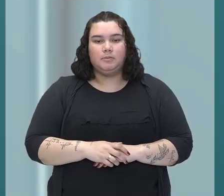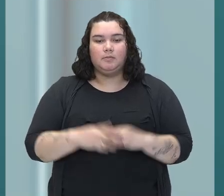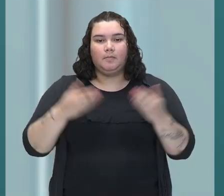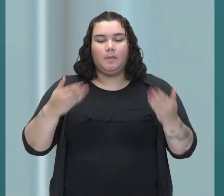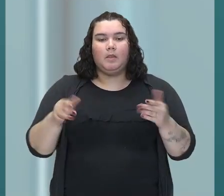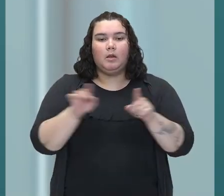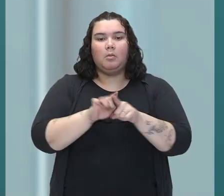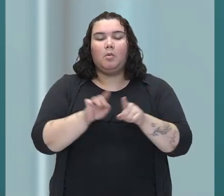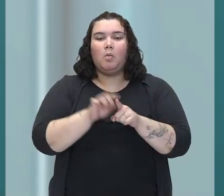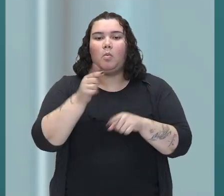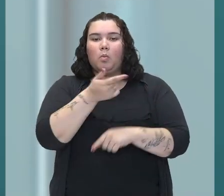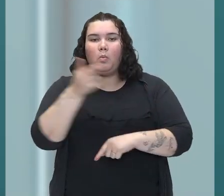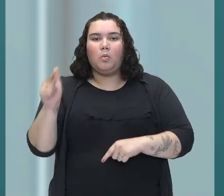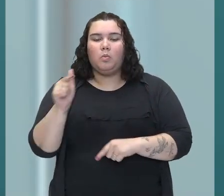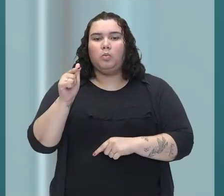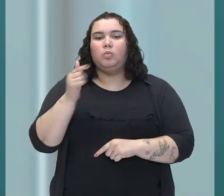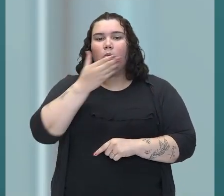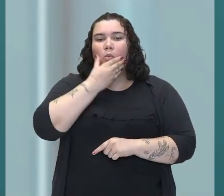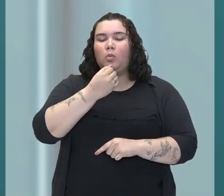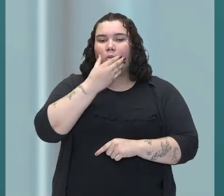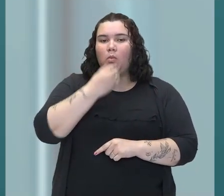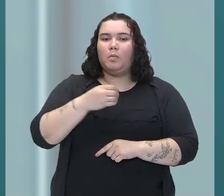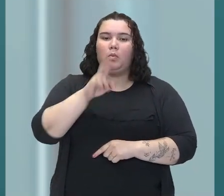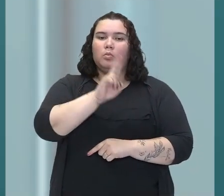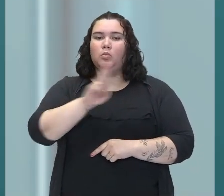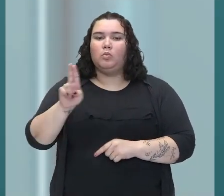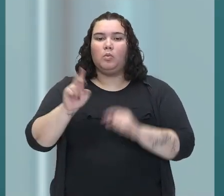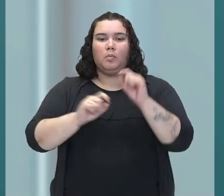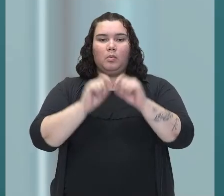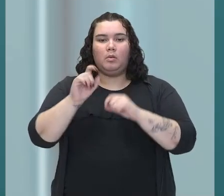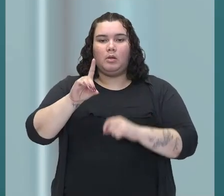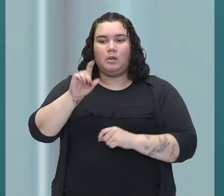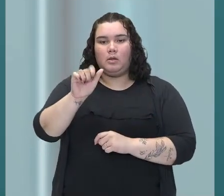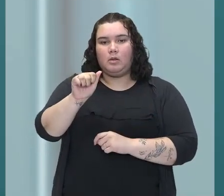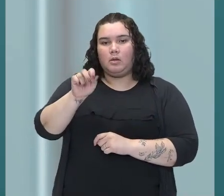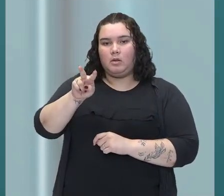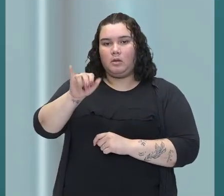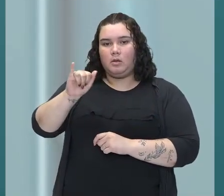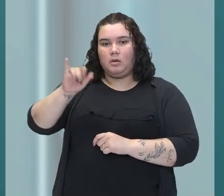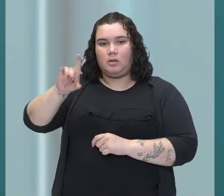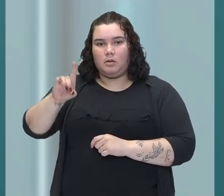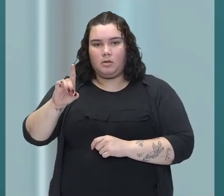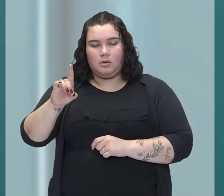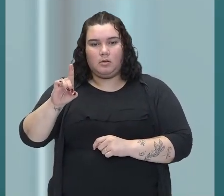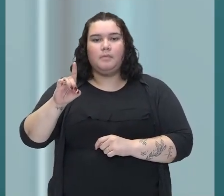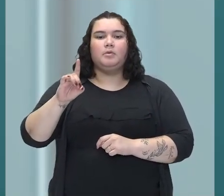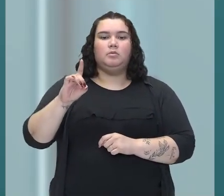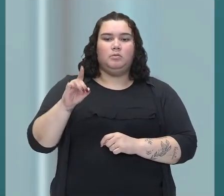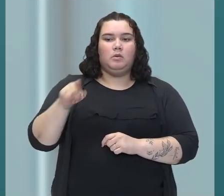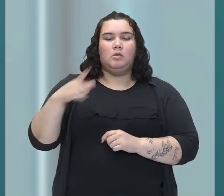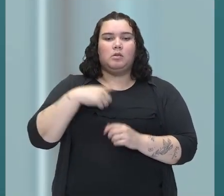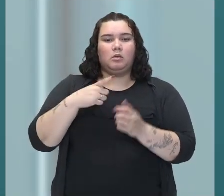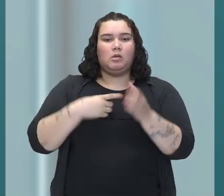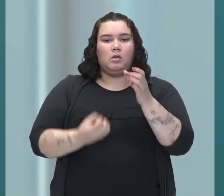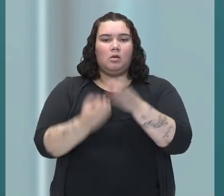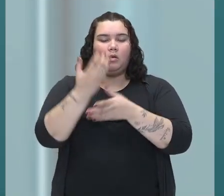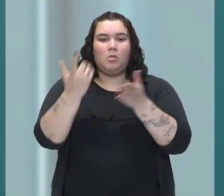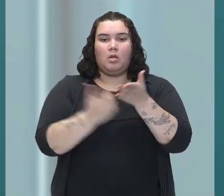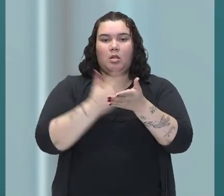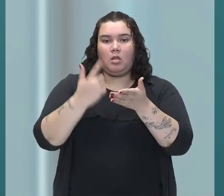David Howe, né, que era um sociólogo, em seu livro Sport, Culture and